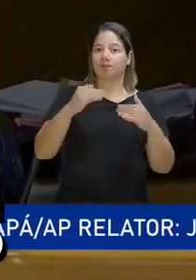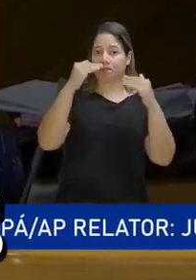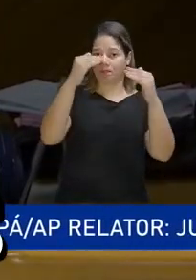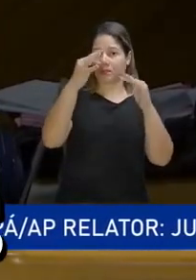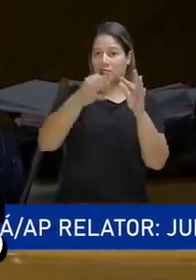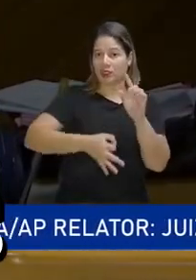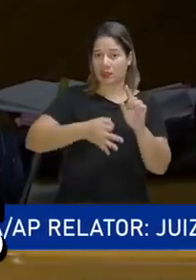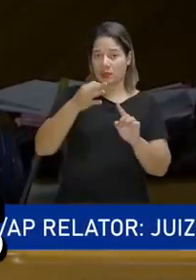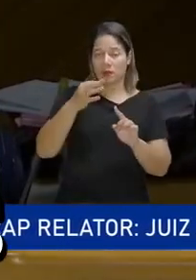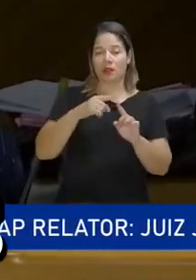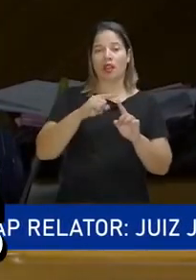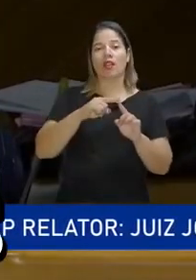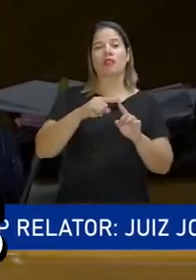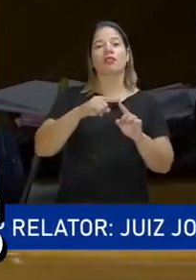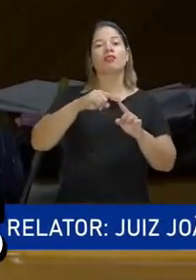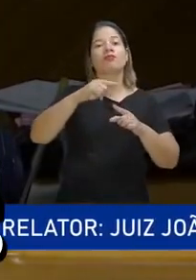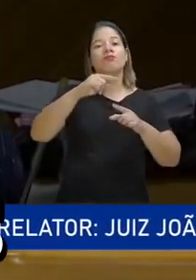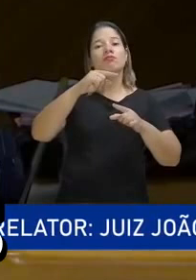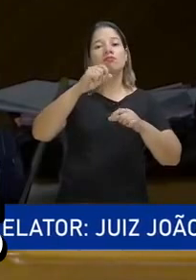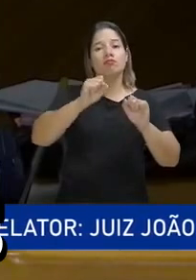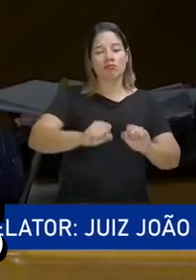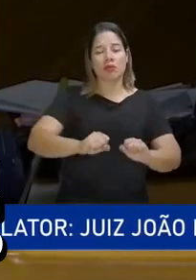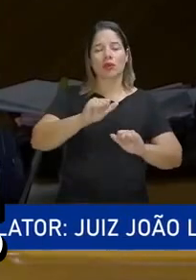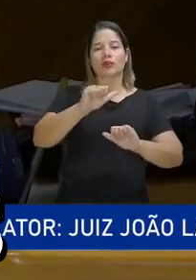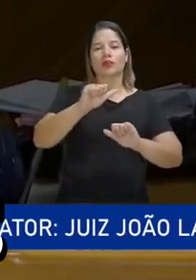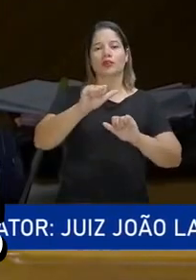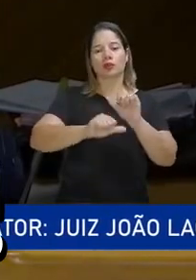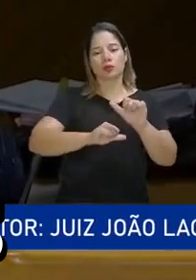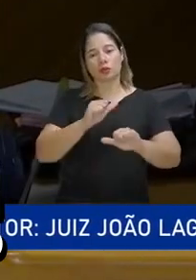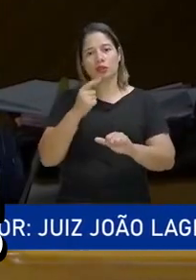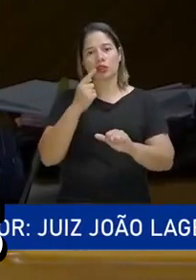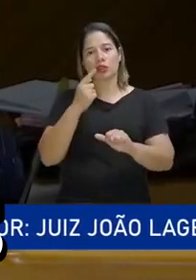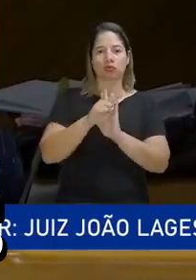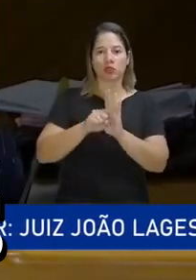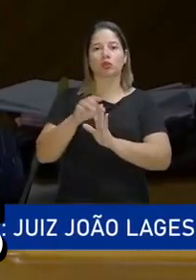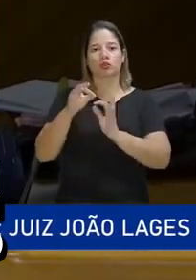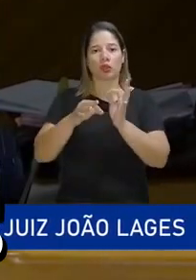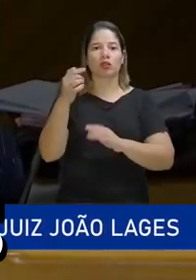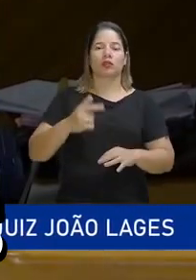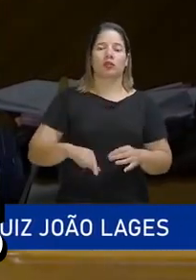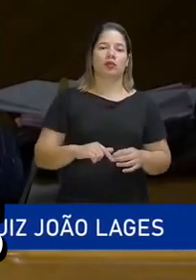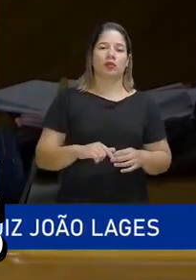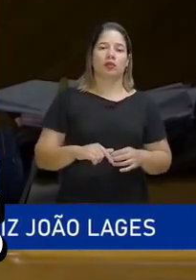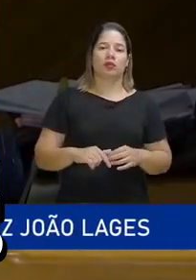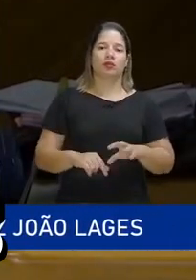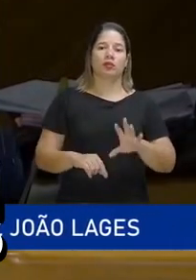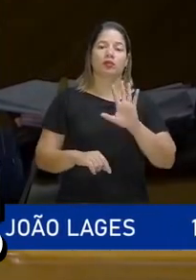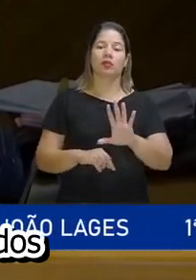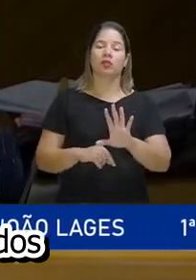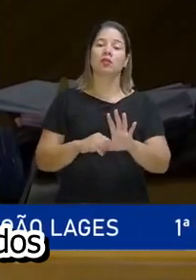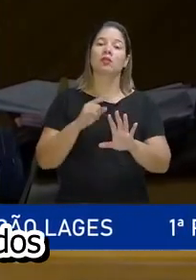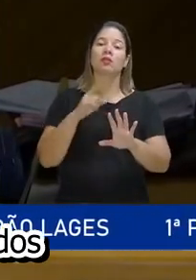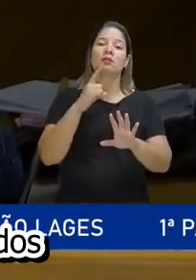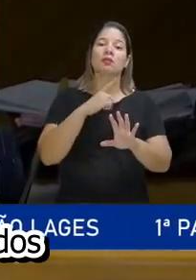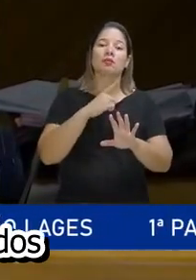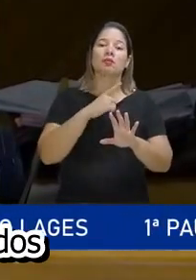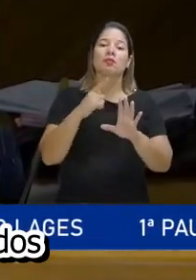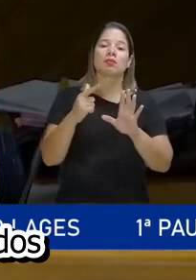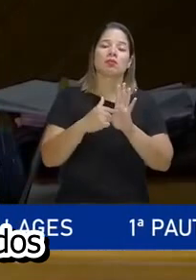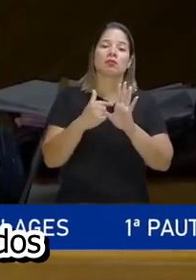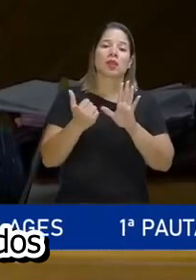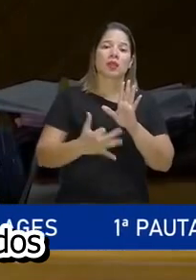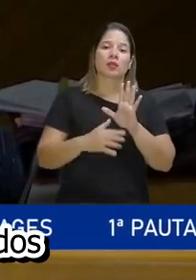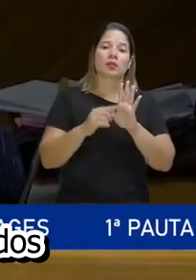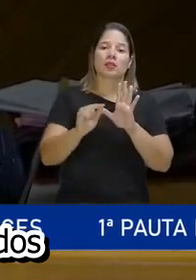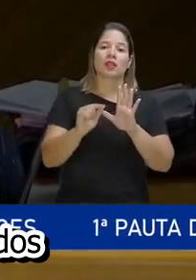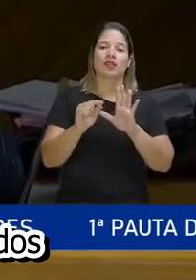que tanto Carlisson como Fábio, desde a instância originária, integravam o polo passivo da demanda por figurarem